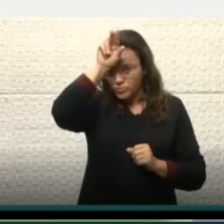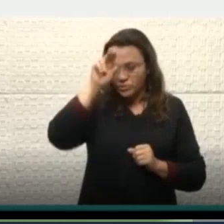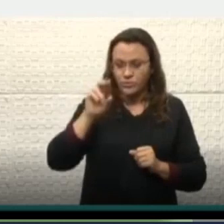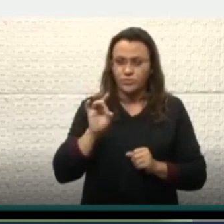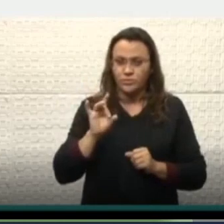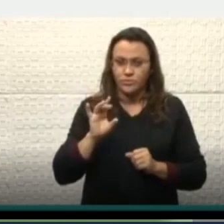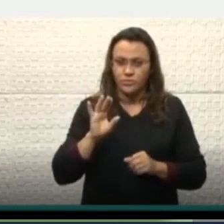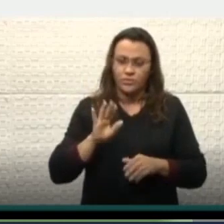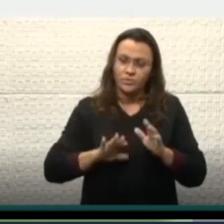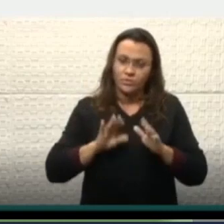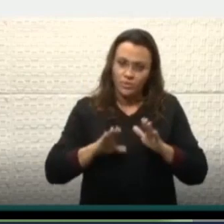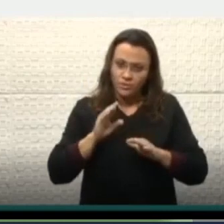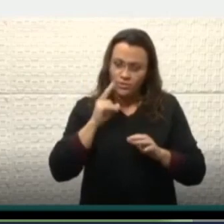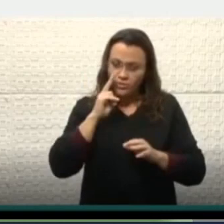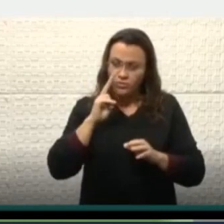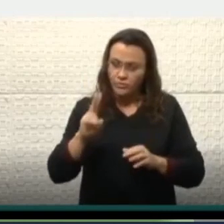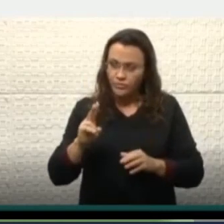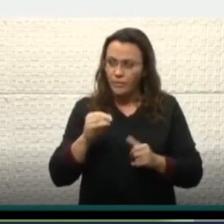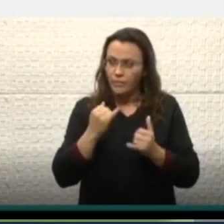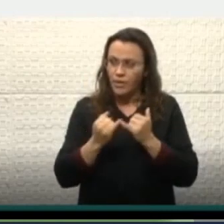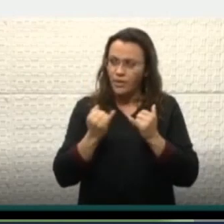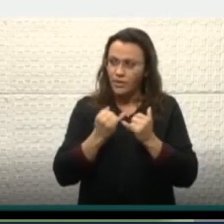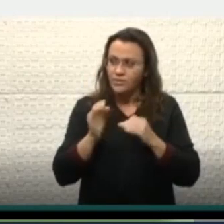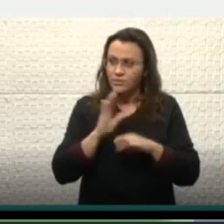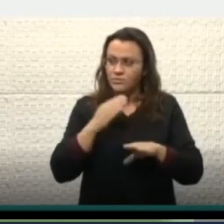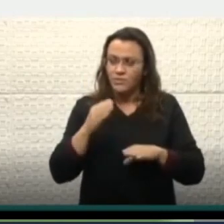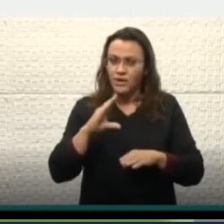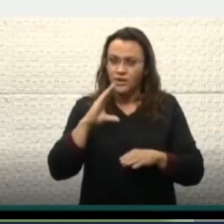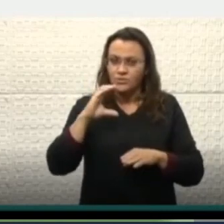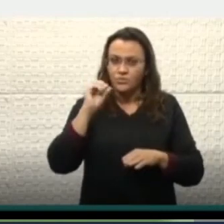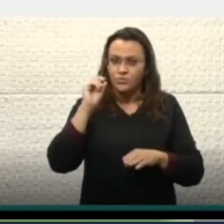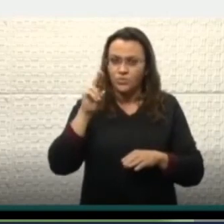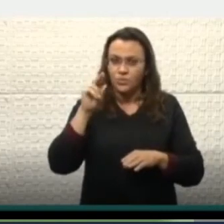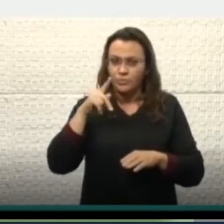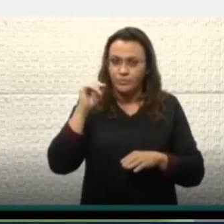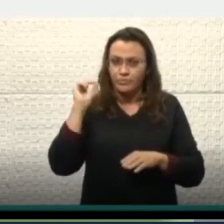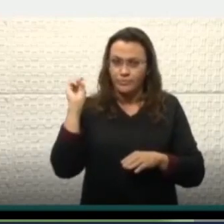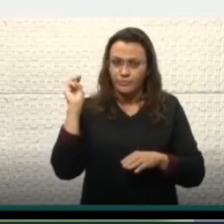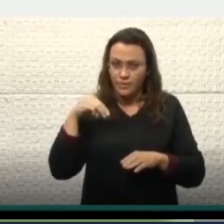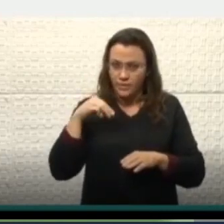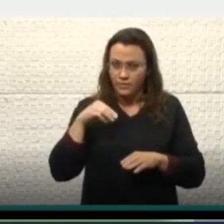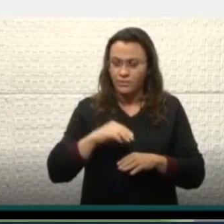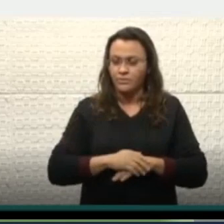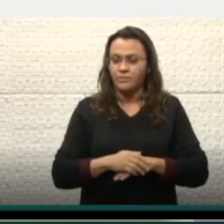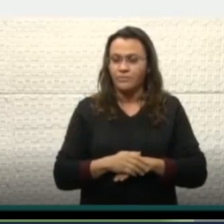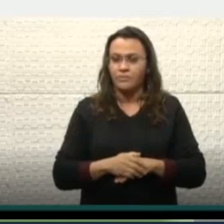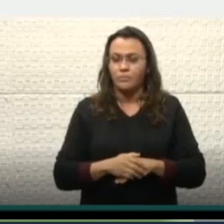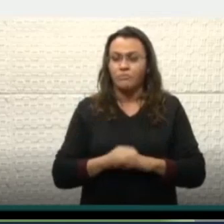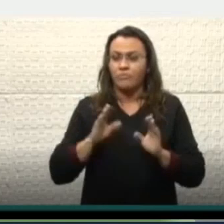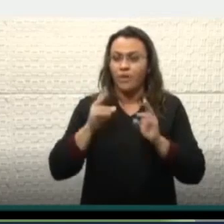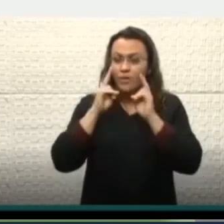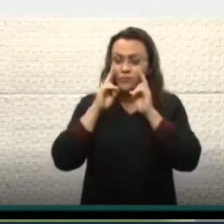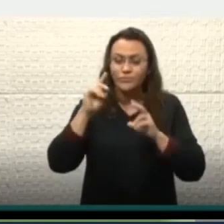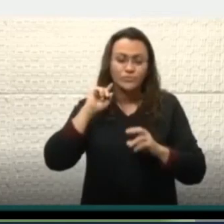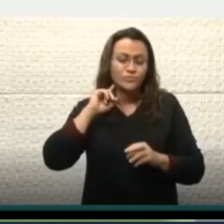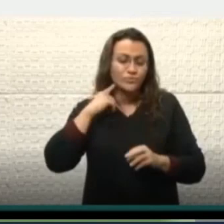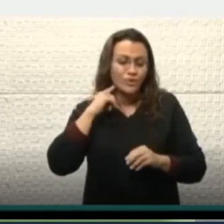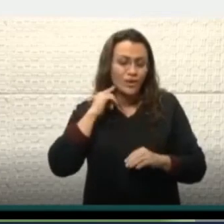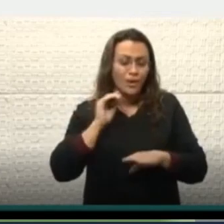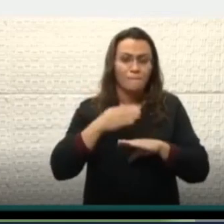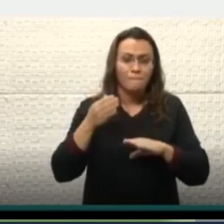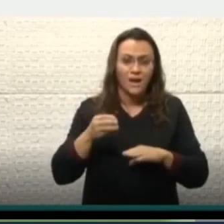provavelmente cupim pelo tipo do abdômen, está bem diferenciado. Agora, é uma sujidade, é